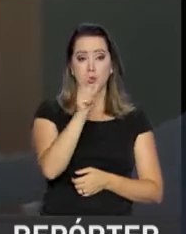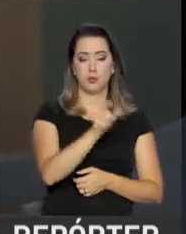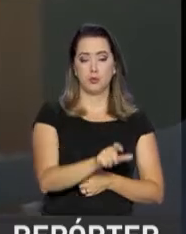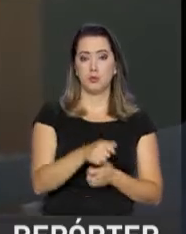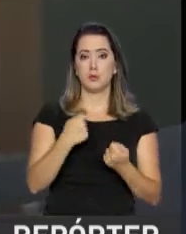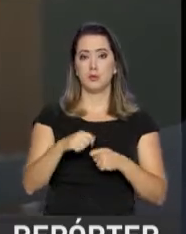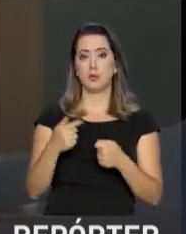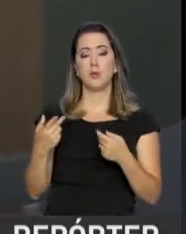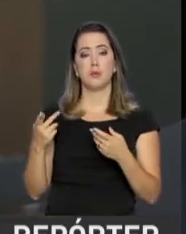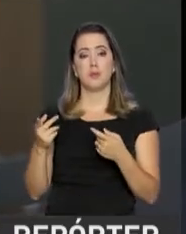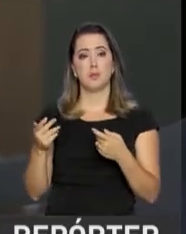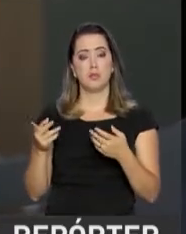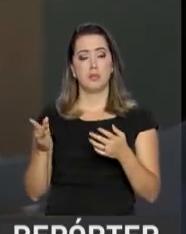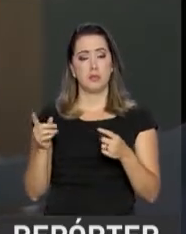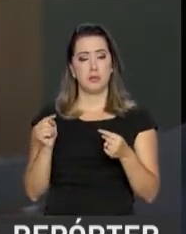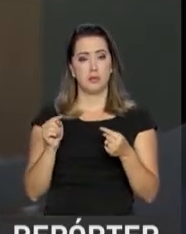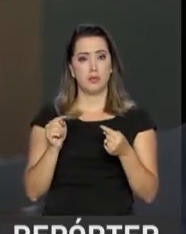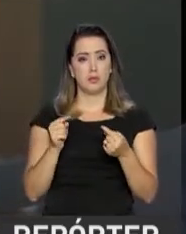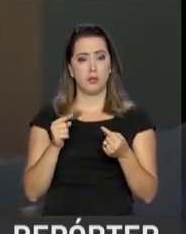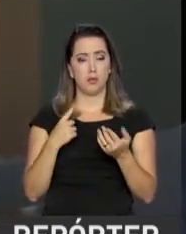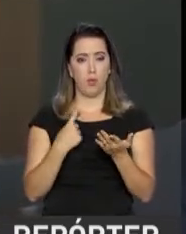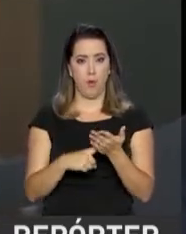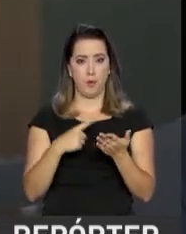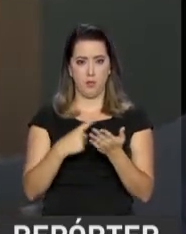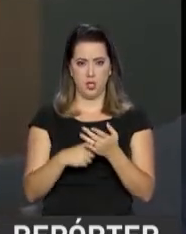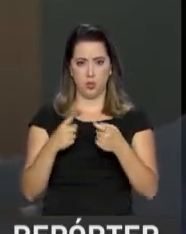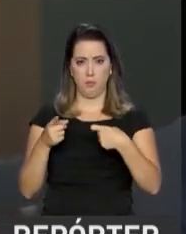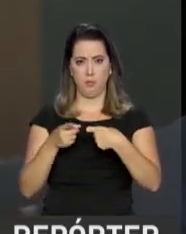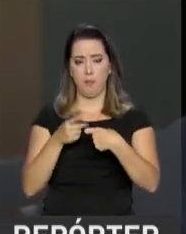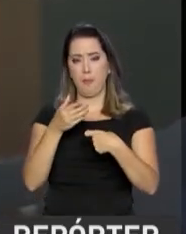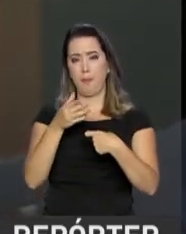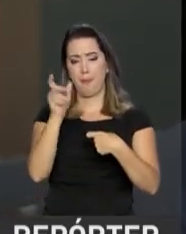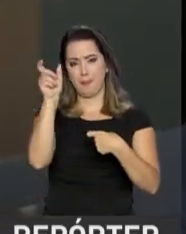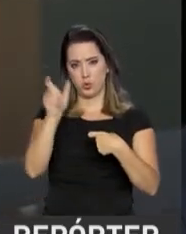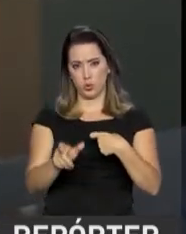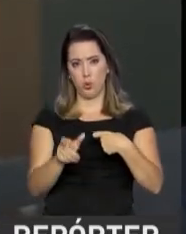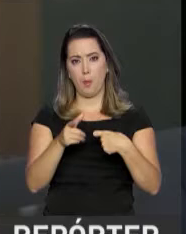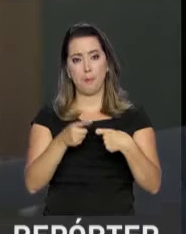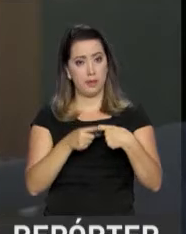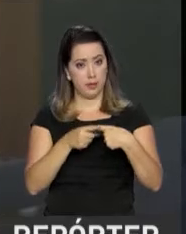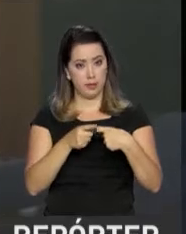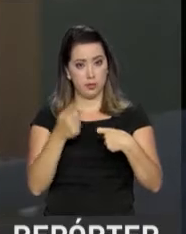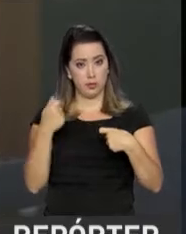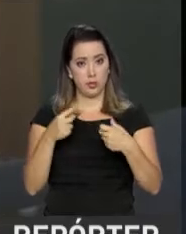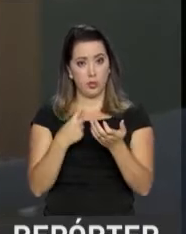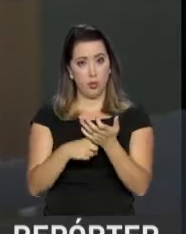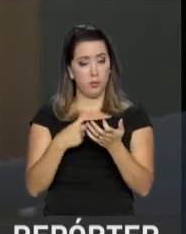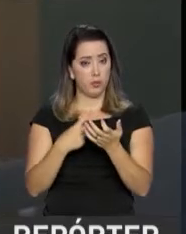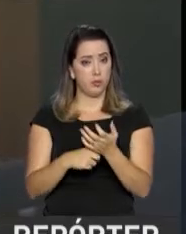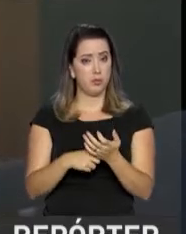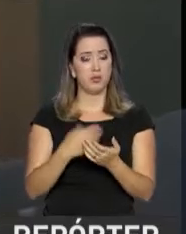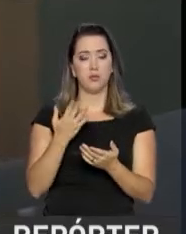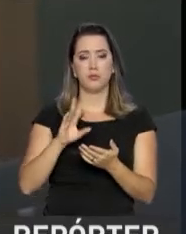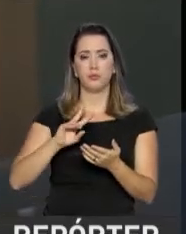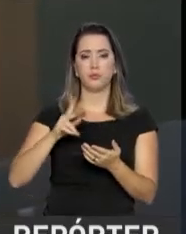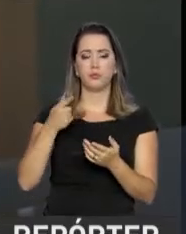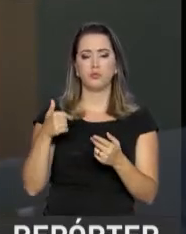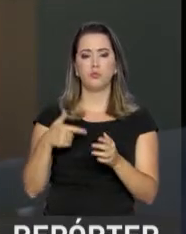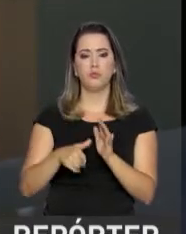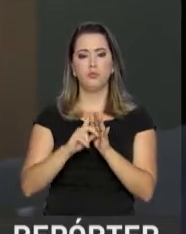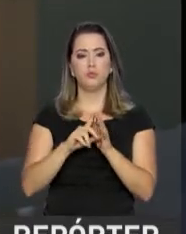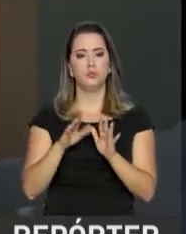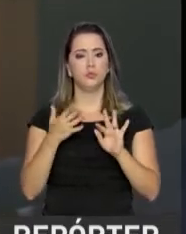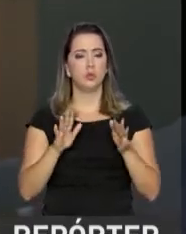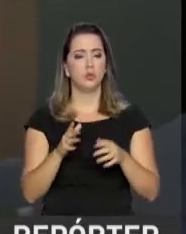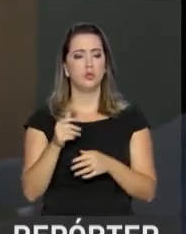nós tivemos uma adesão de mil e 500 peritos que eu acredito absolutamente possível nós vamos saltar de uma capacidade